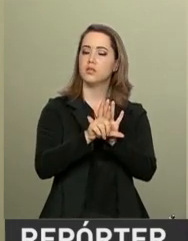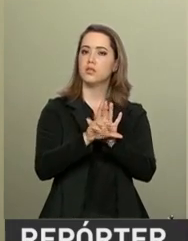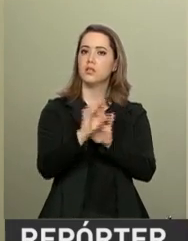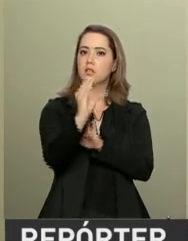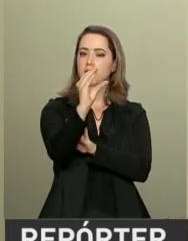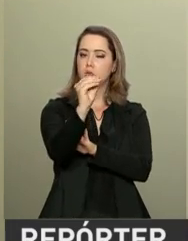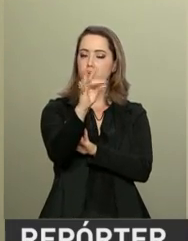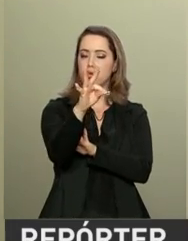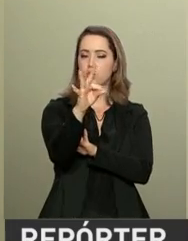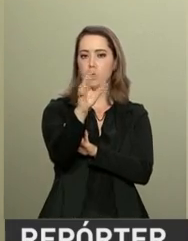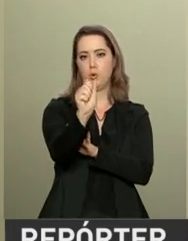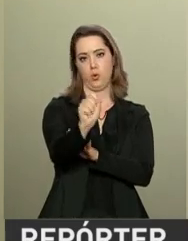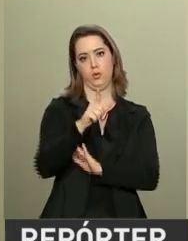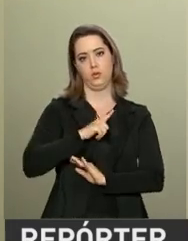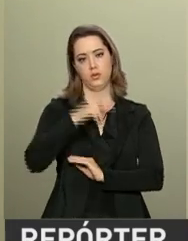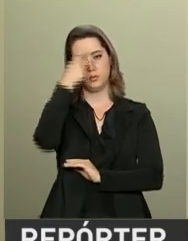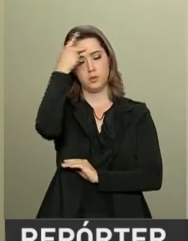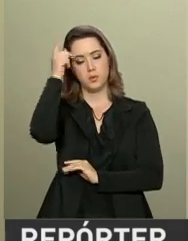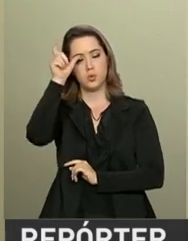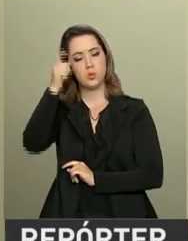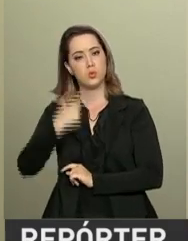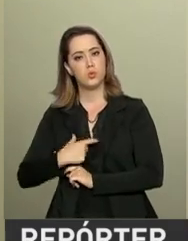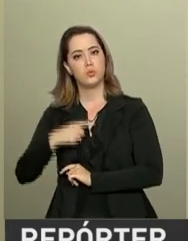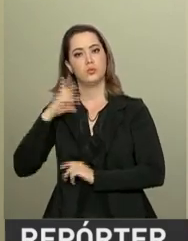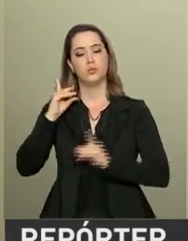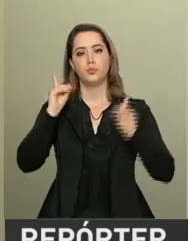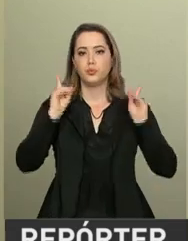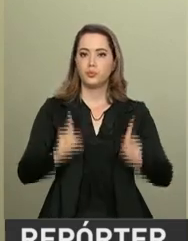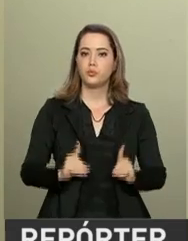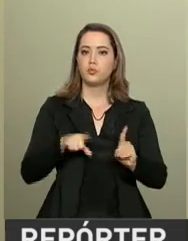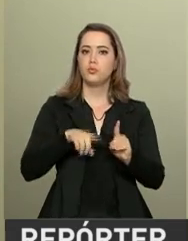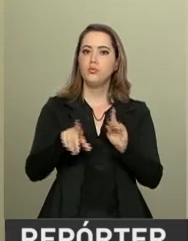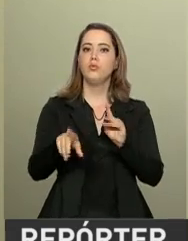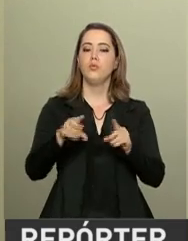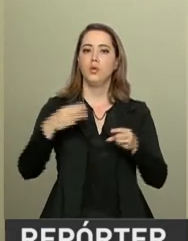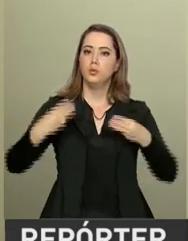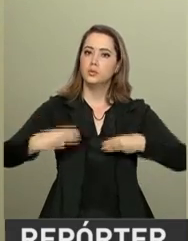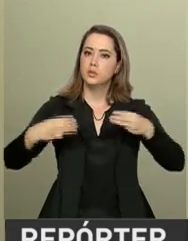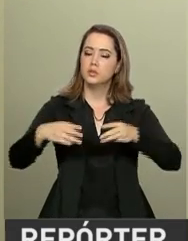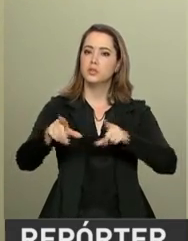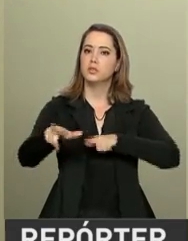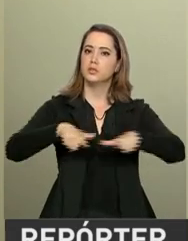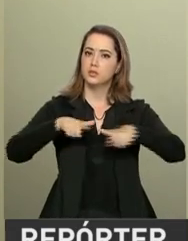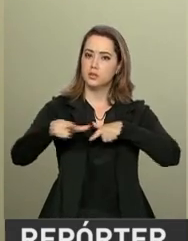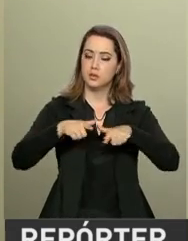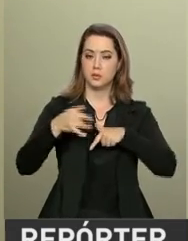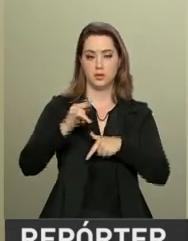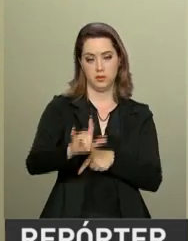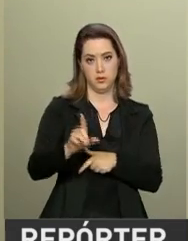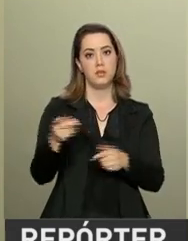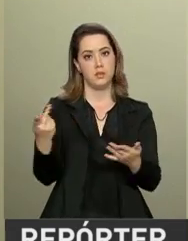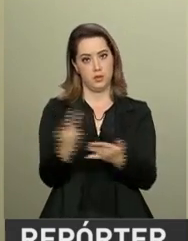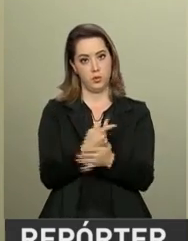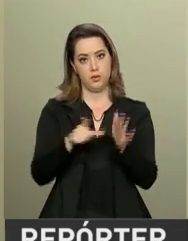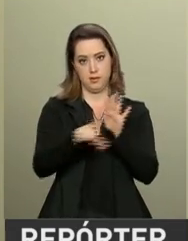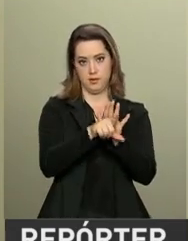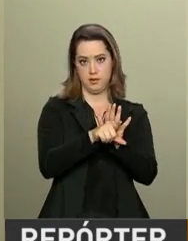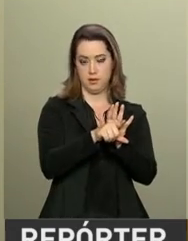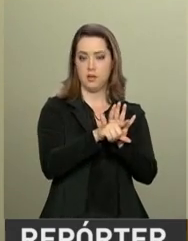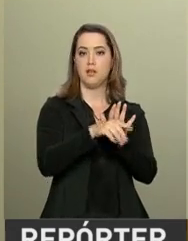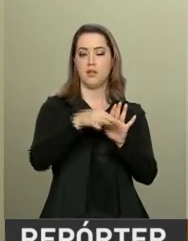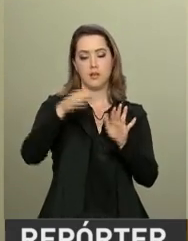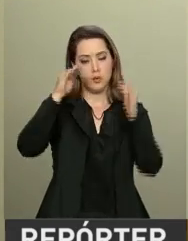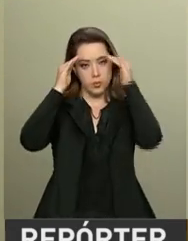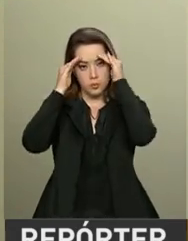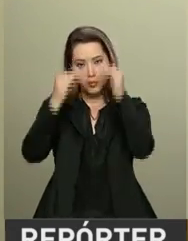cotas para pessoas com deficiência segundo o ministério do trabalho caso a legislação fosse totalmente cumprida pelo menos